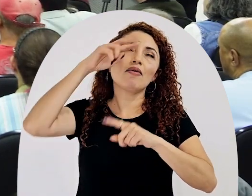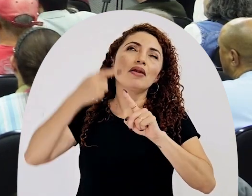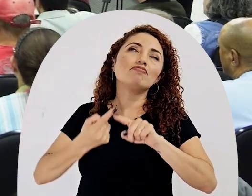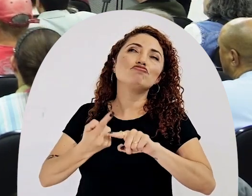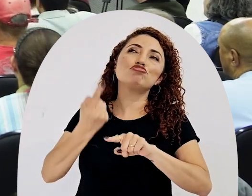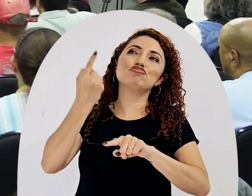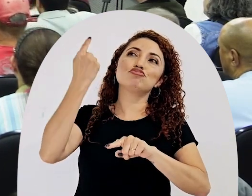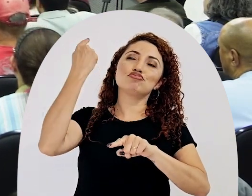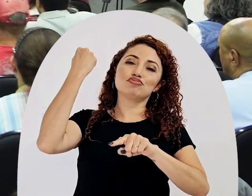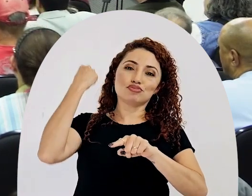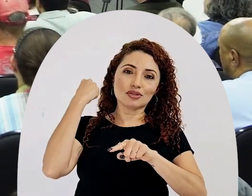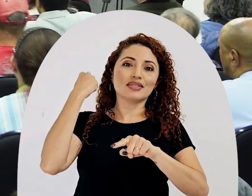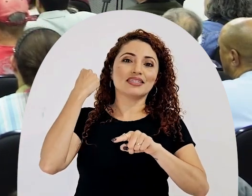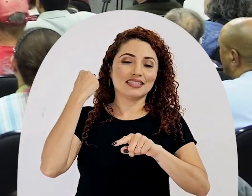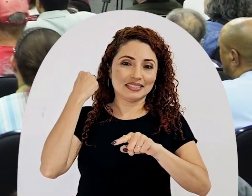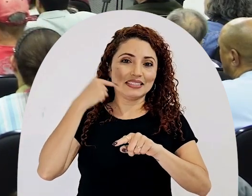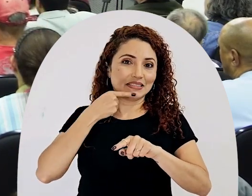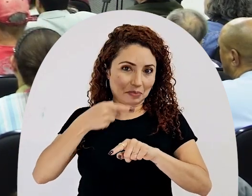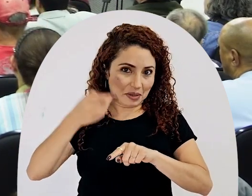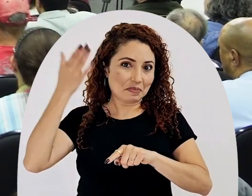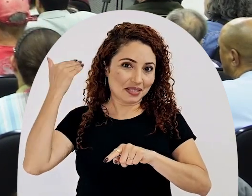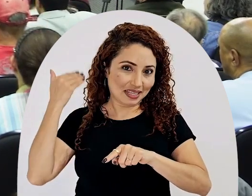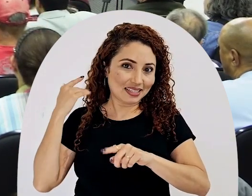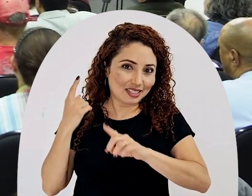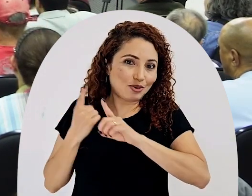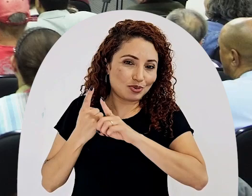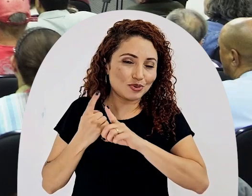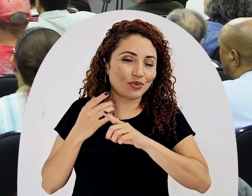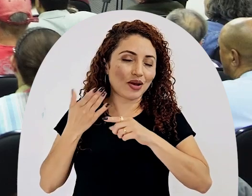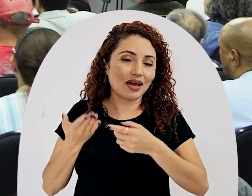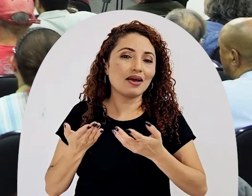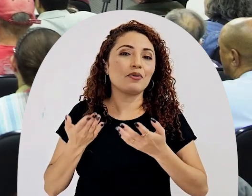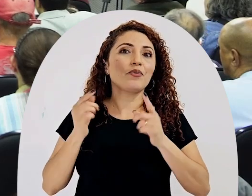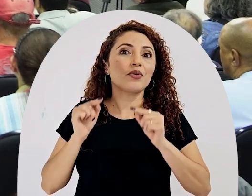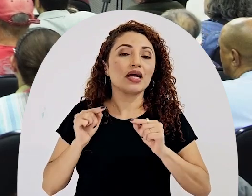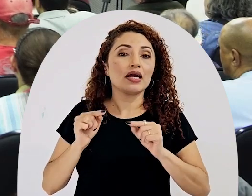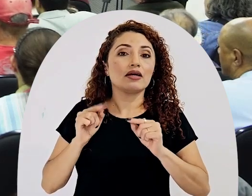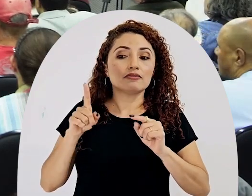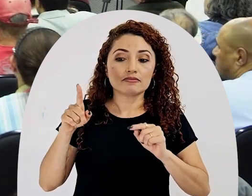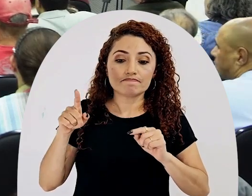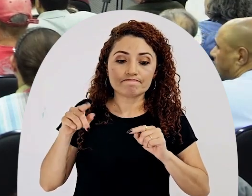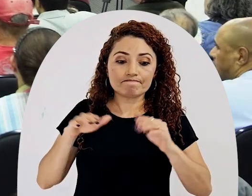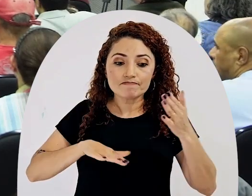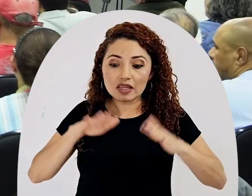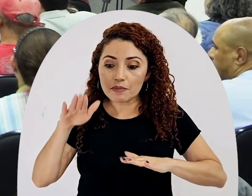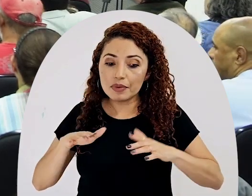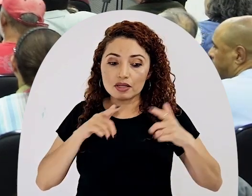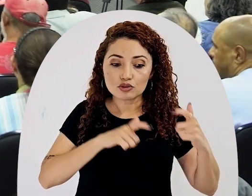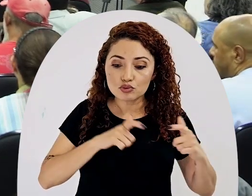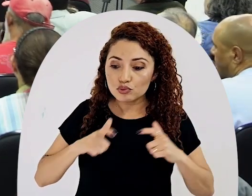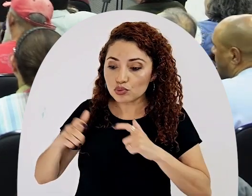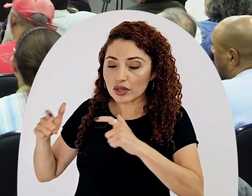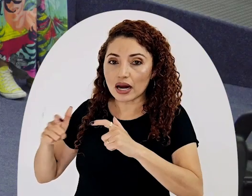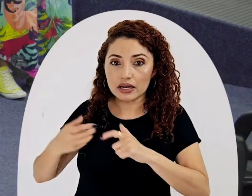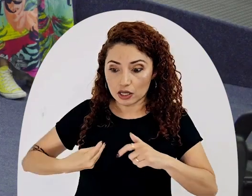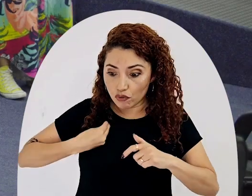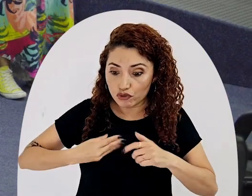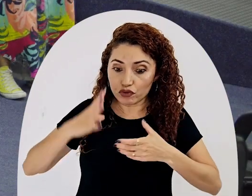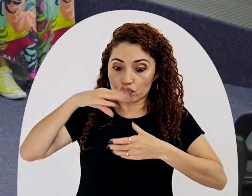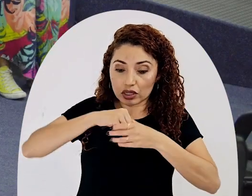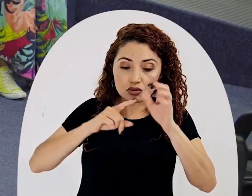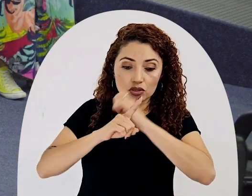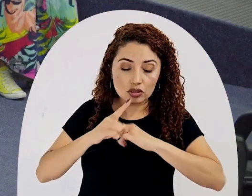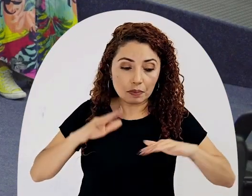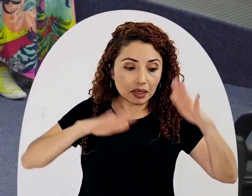semana passada, que é de entender que, a partir dos lugares que a gente ocupa na sociedade, a partir da cor da pele que a gente tem,